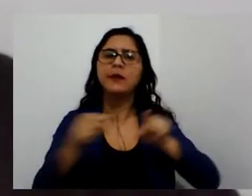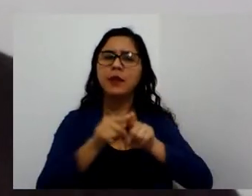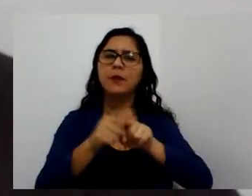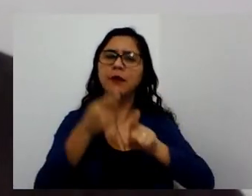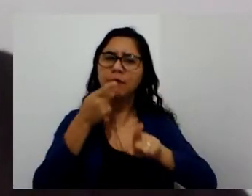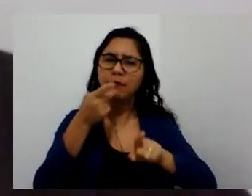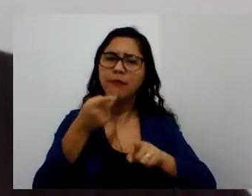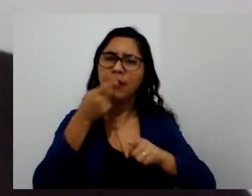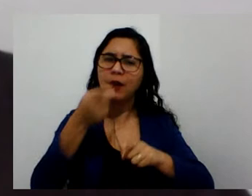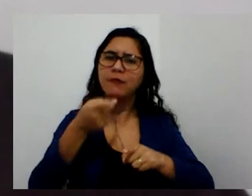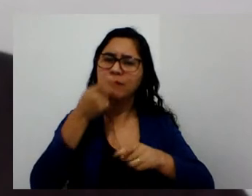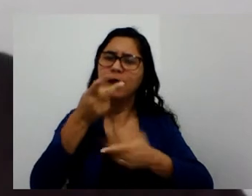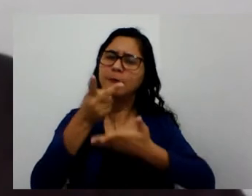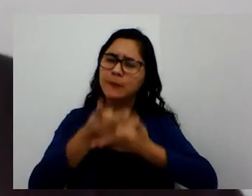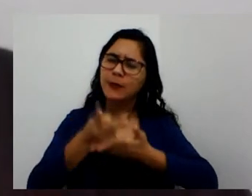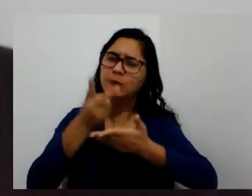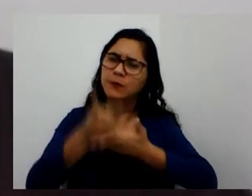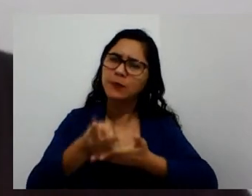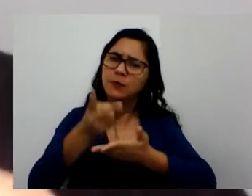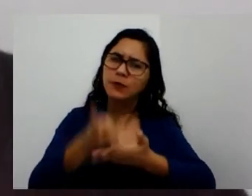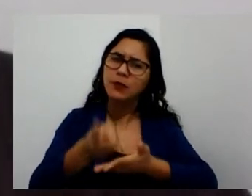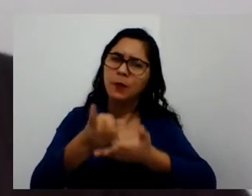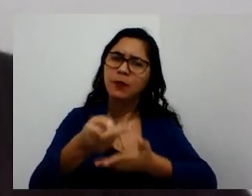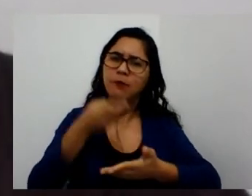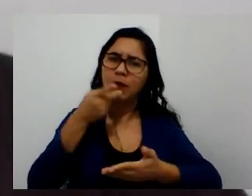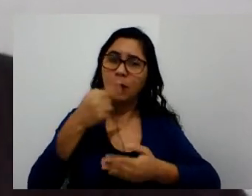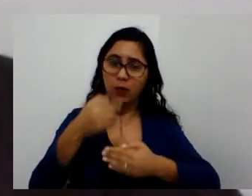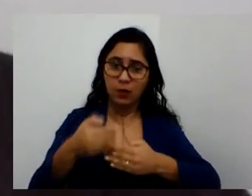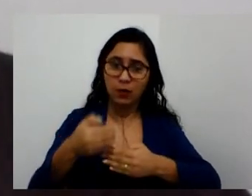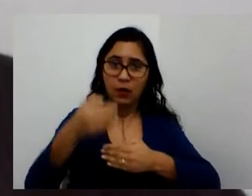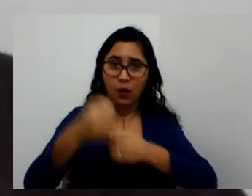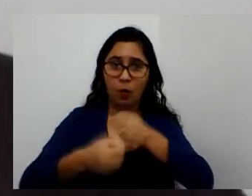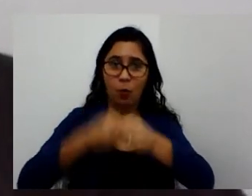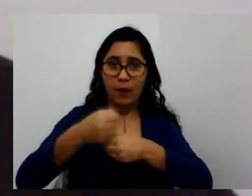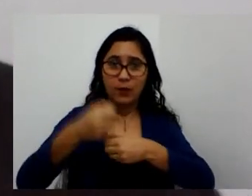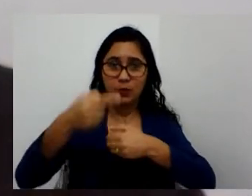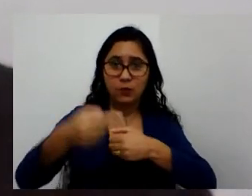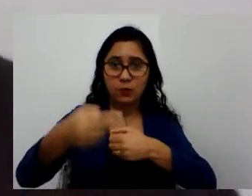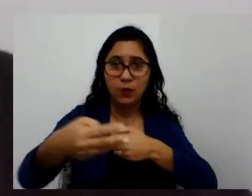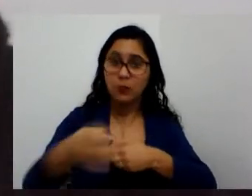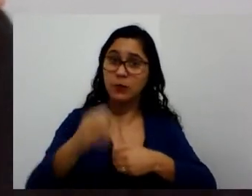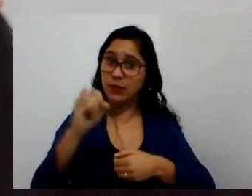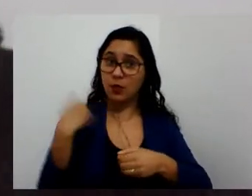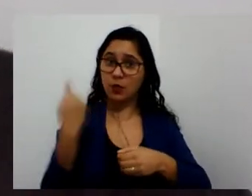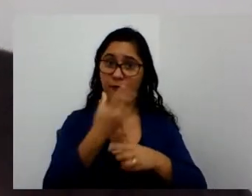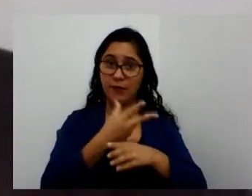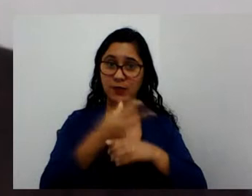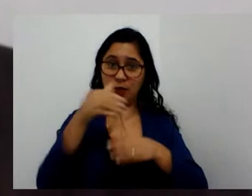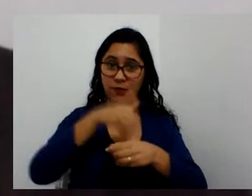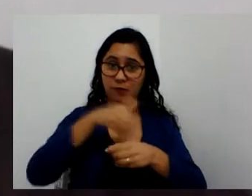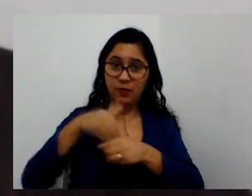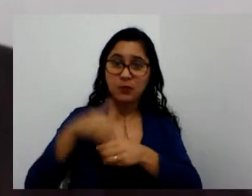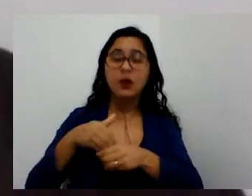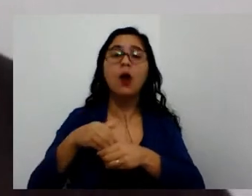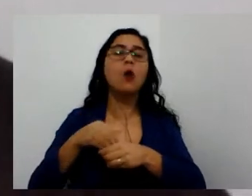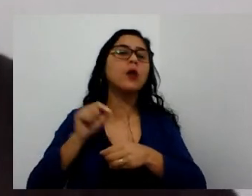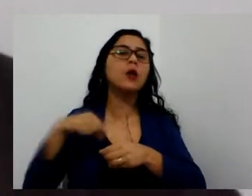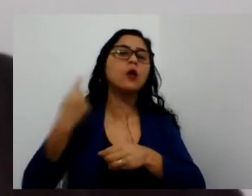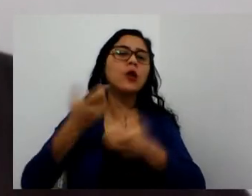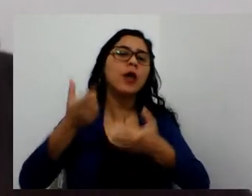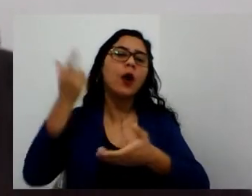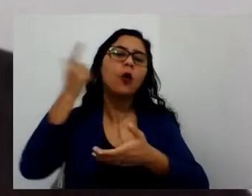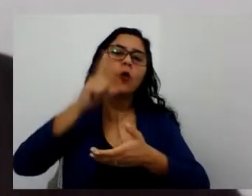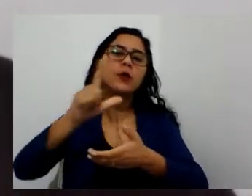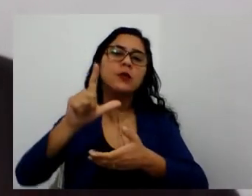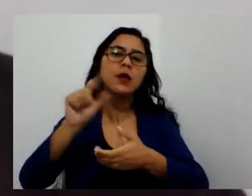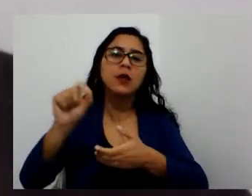incansavelmente de que daqui a 4 anos, se a gente for eleito, quando a gente sair da reitoria, uma das maiores conquistas nossas vai ser que as pessoas não